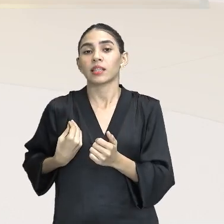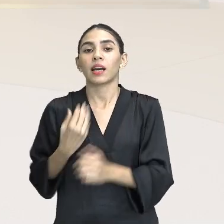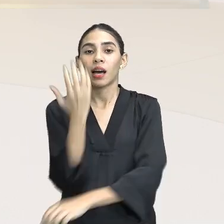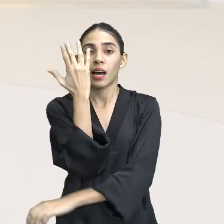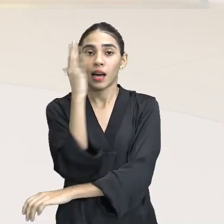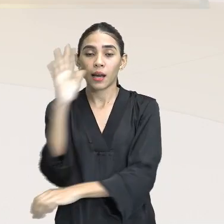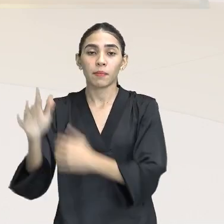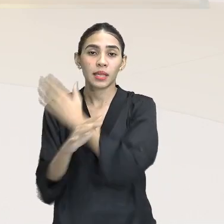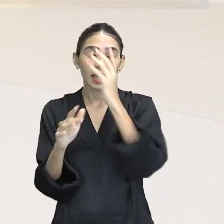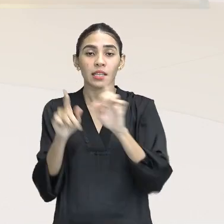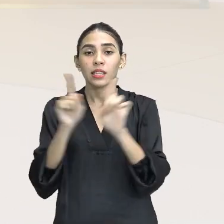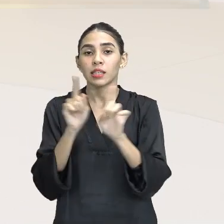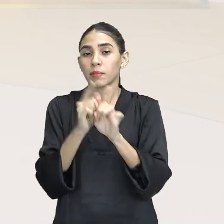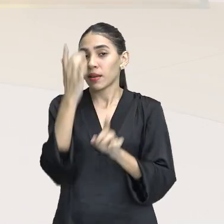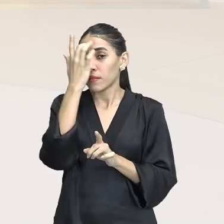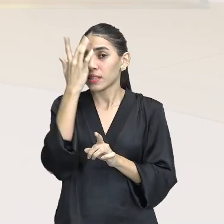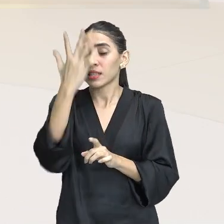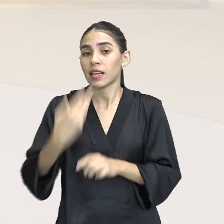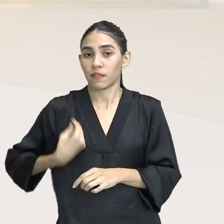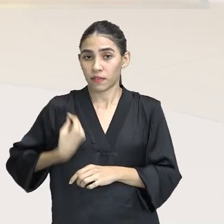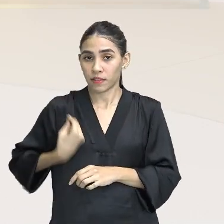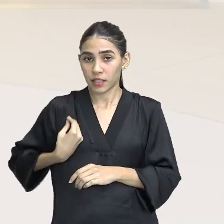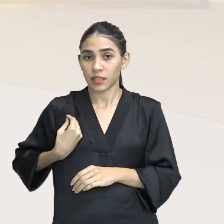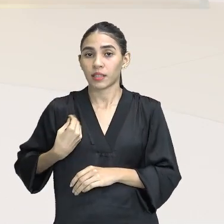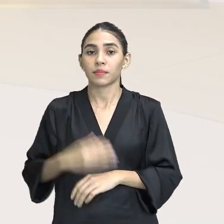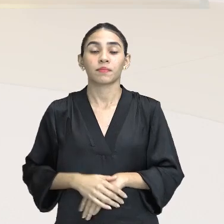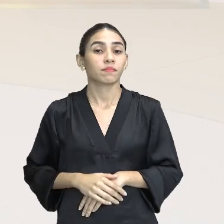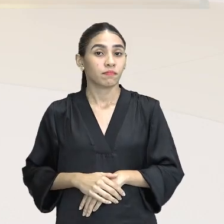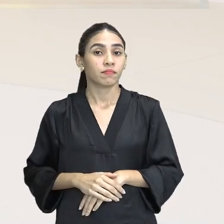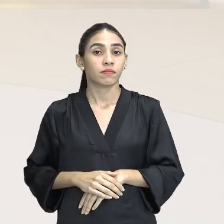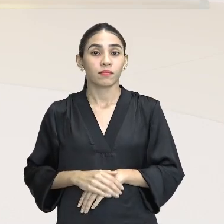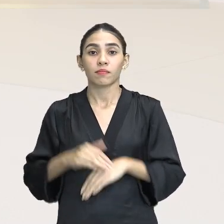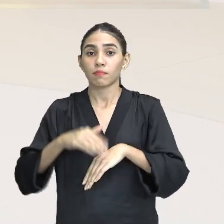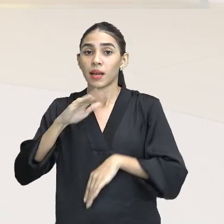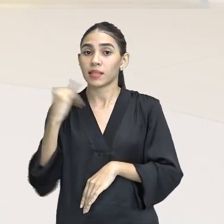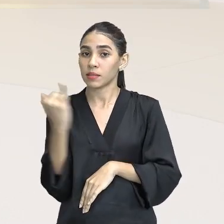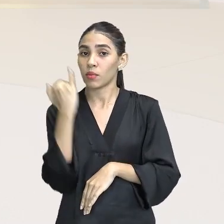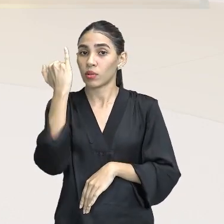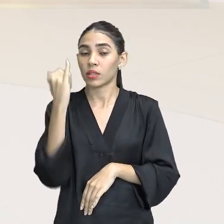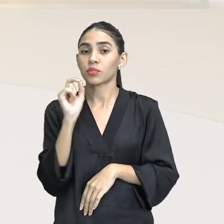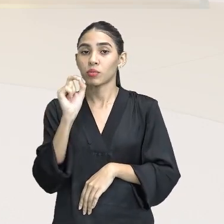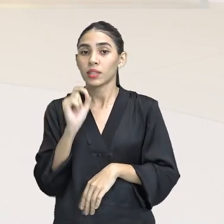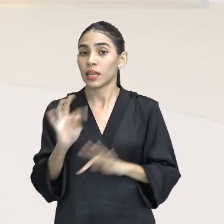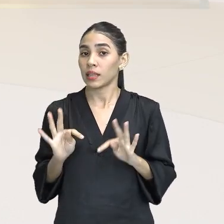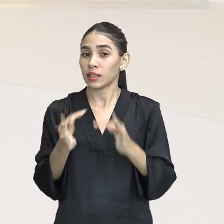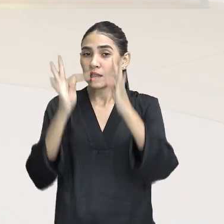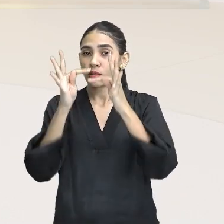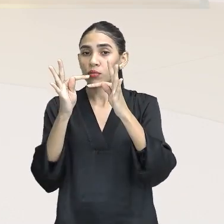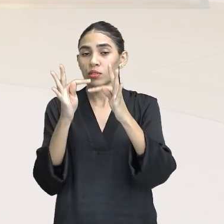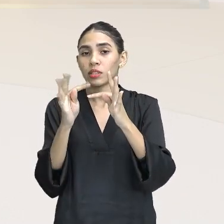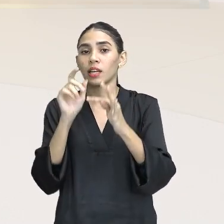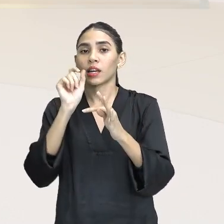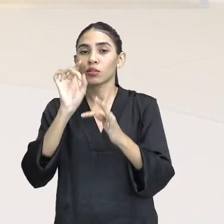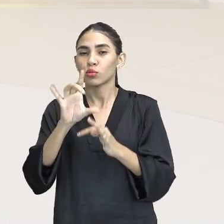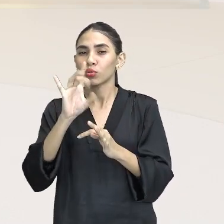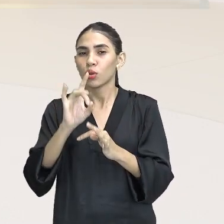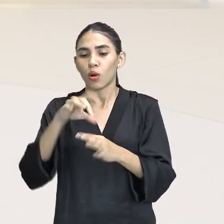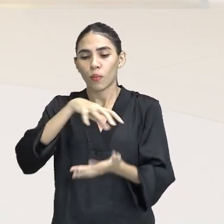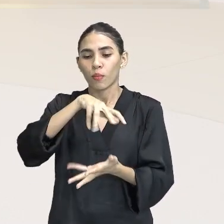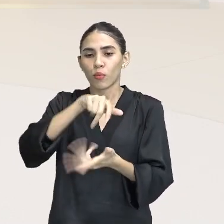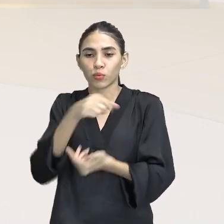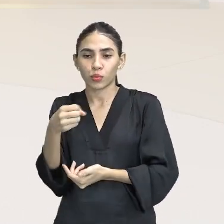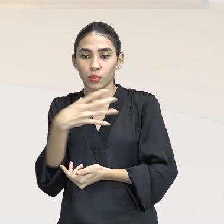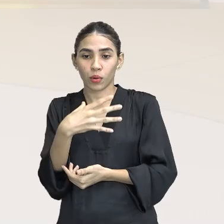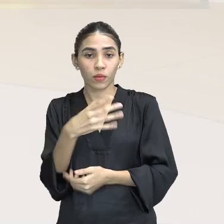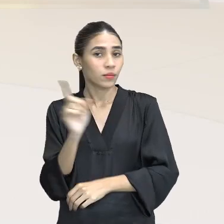do cotidiano. E mais uma coisa importante, professor, porque a gente tem em mente que tecnologia é algo inerente somente ao mundo